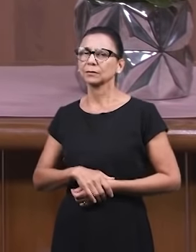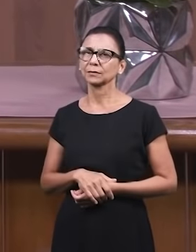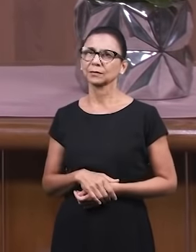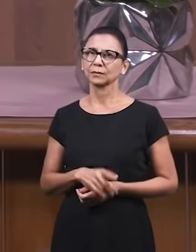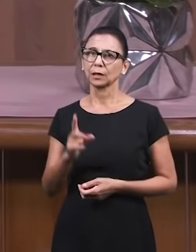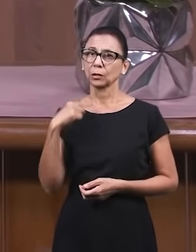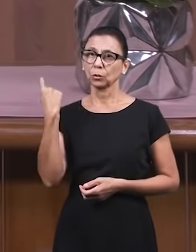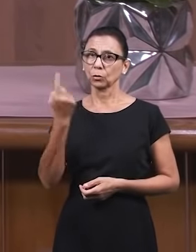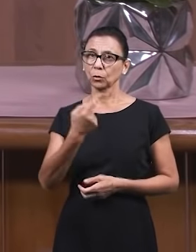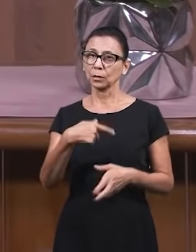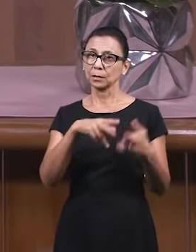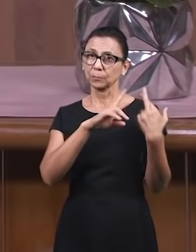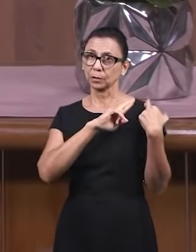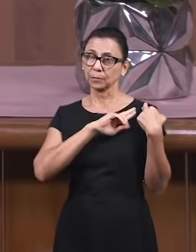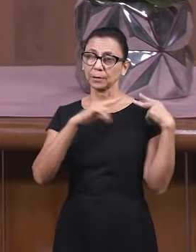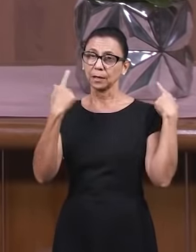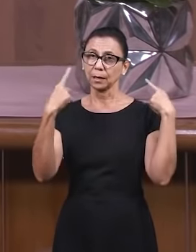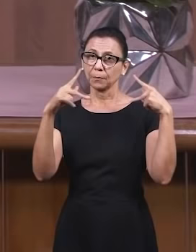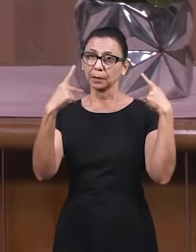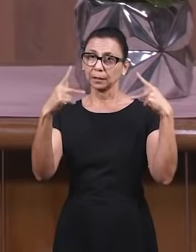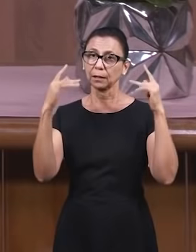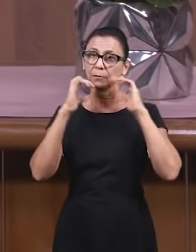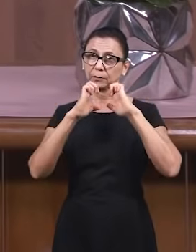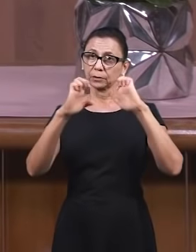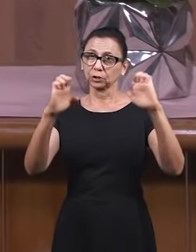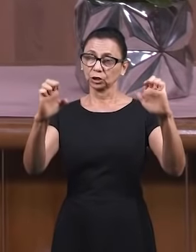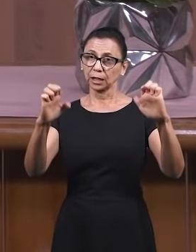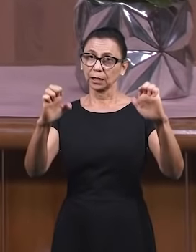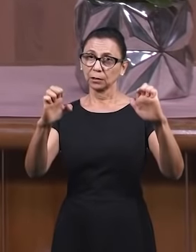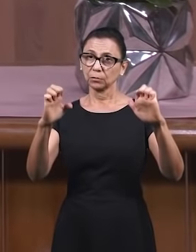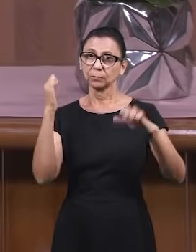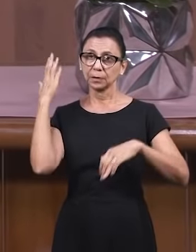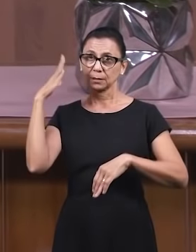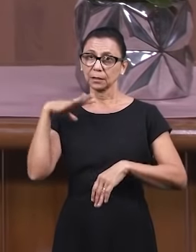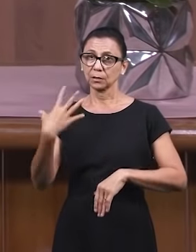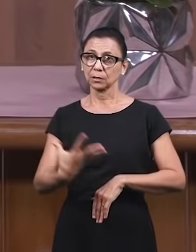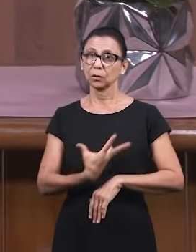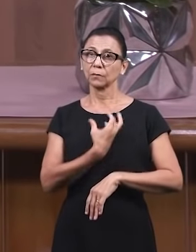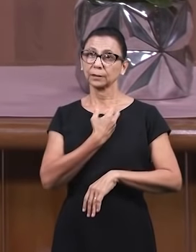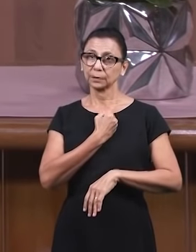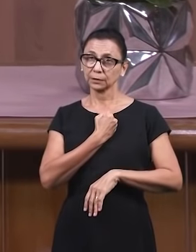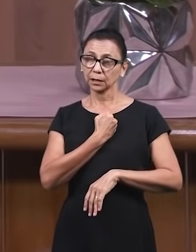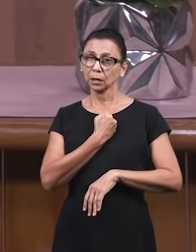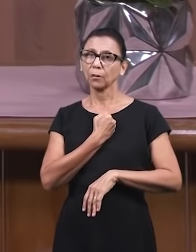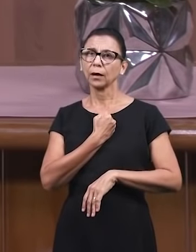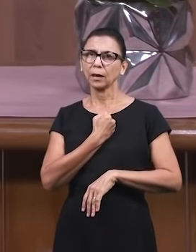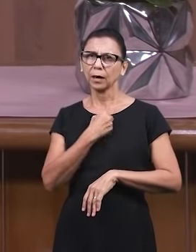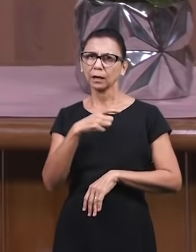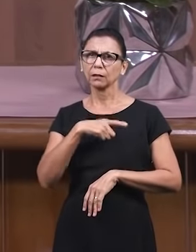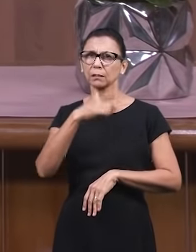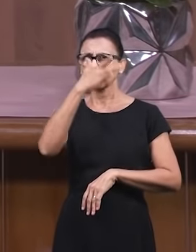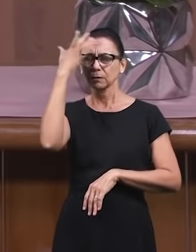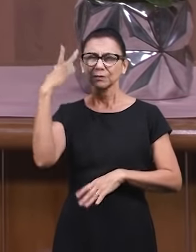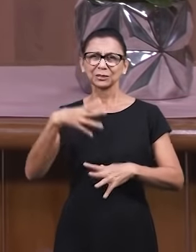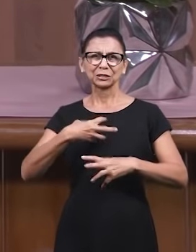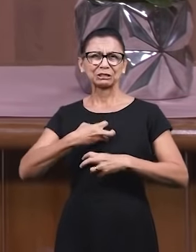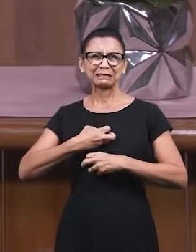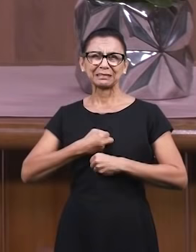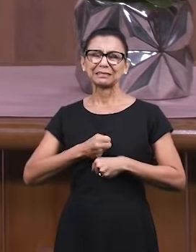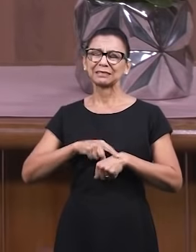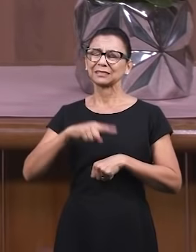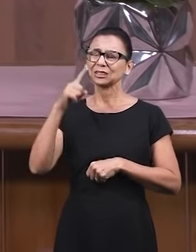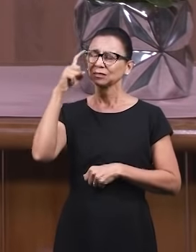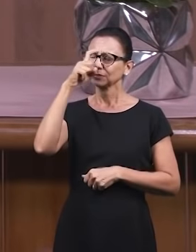é pregar o Evangelho, é transmitir a mensagem da salvação, é assistir as pessoas que estão angustiadas, que estão passando por